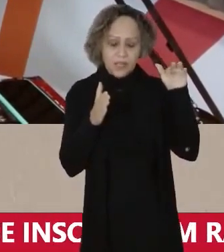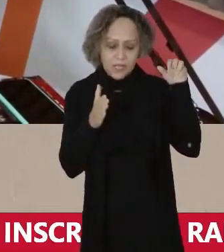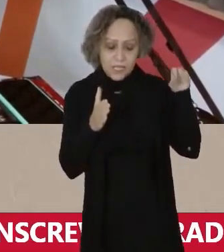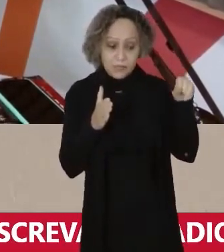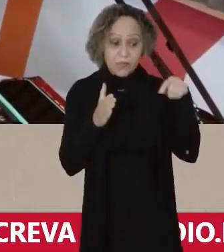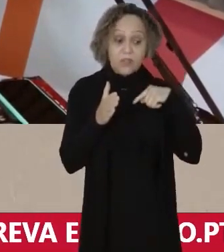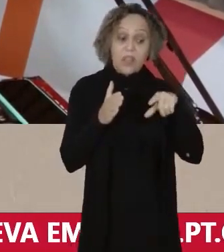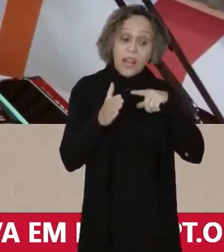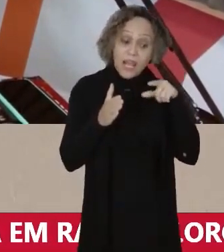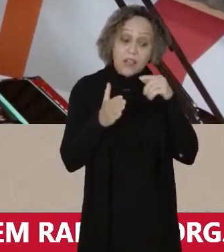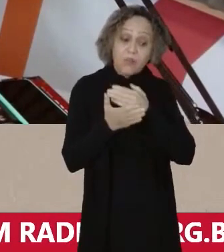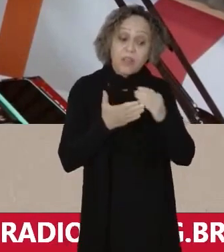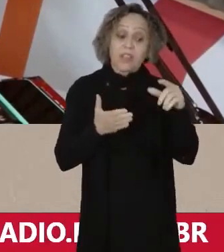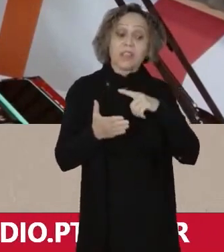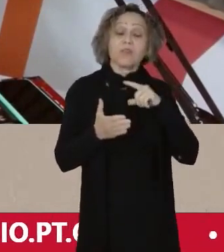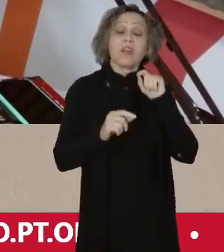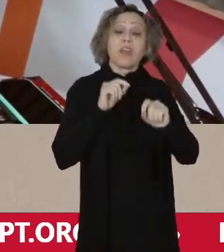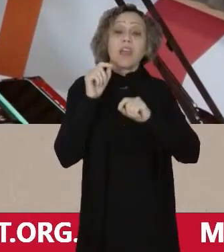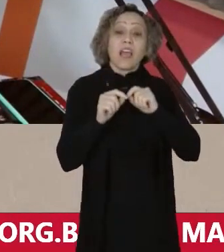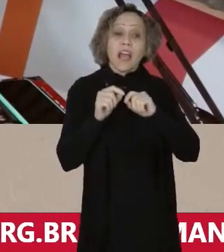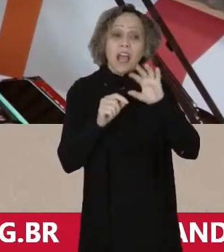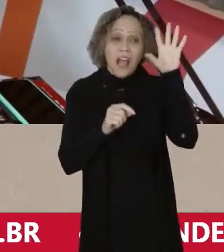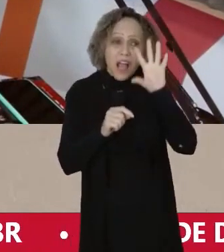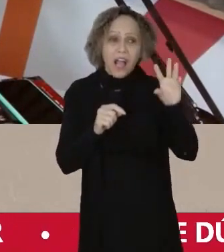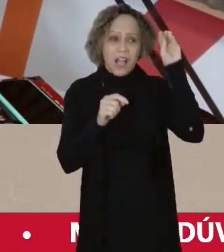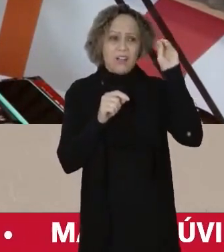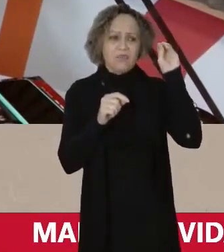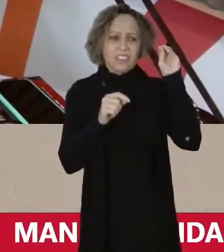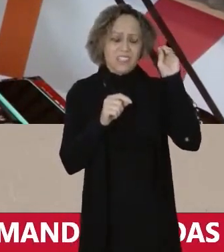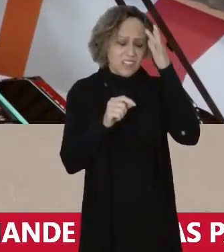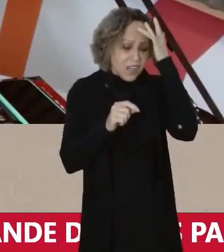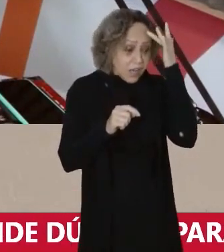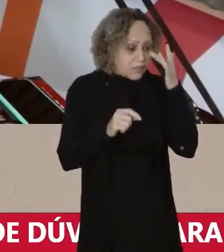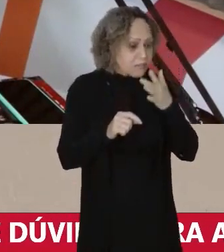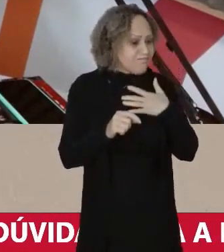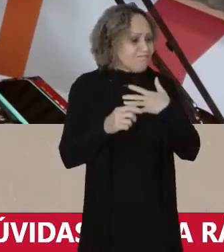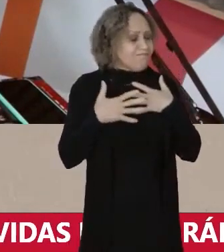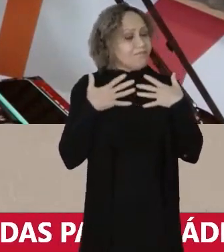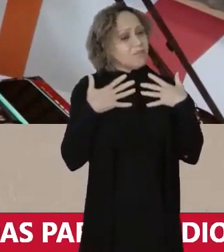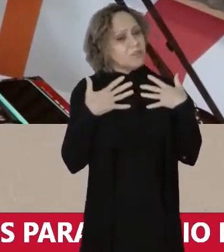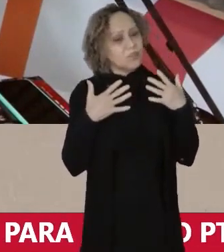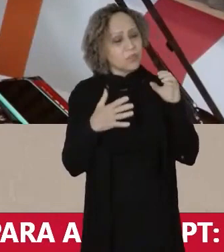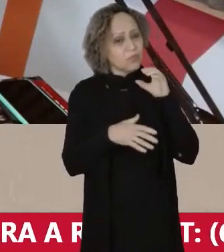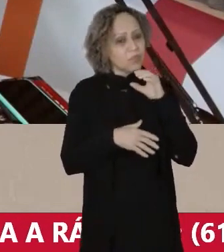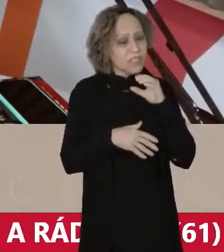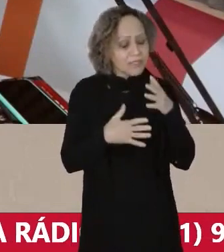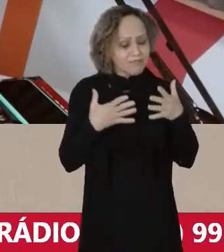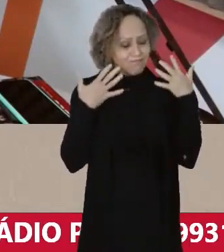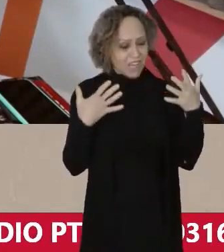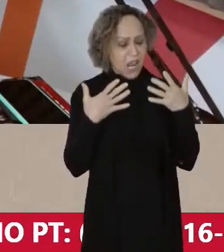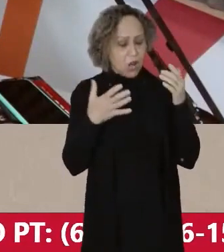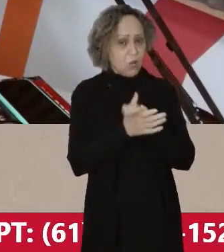numa igreja pentecostal, você vê o movimento, a África, a manifestação, o calor, mas você não vê no neopentecostalismo. Ou seja, quando